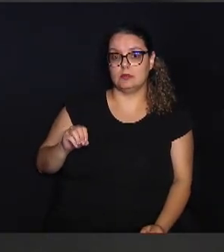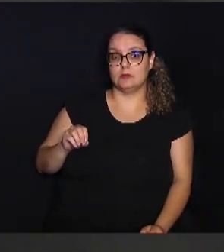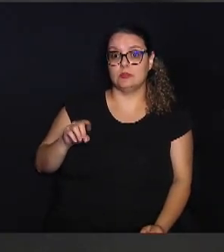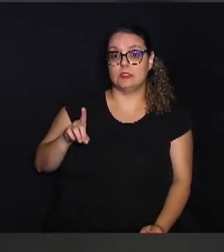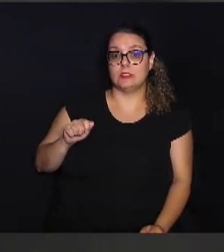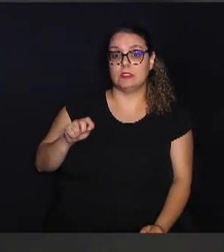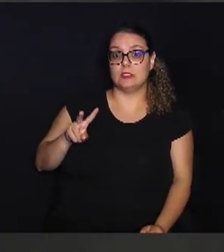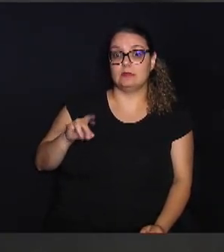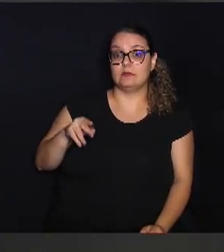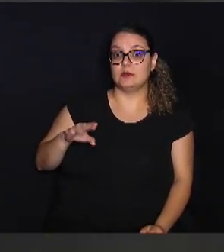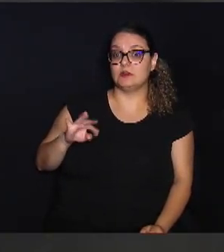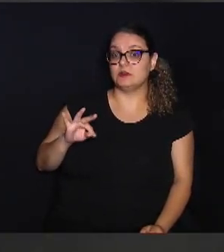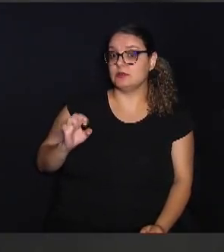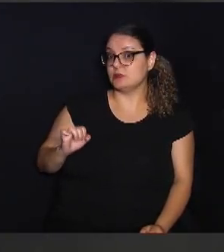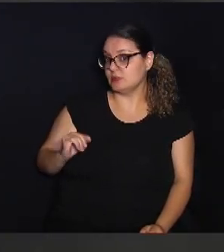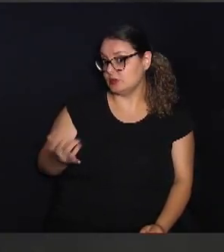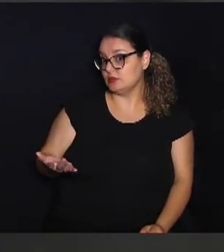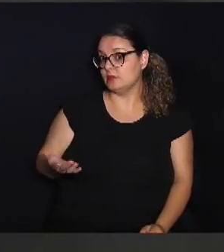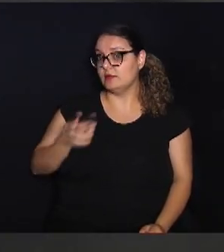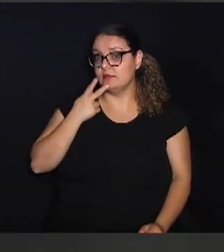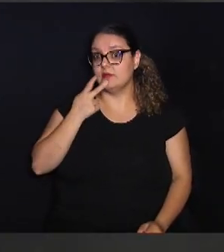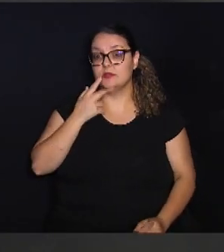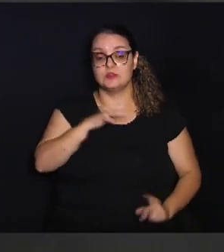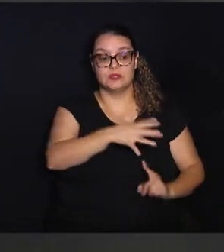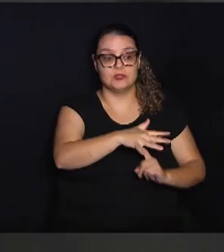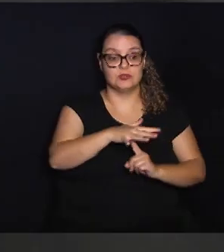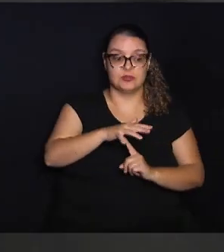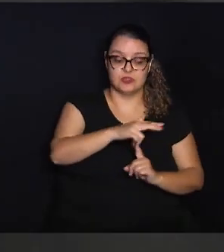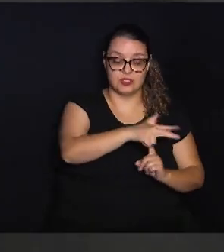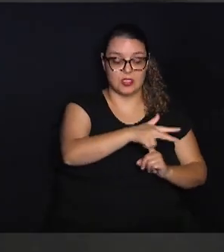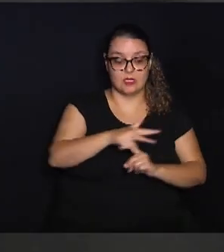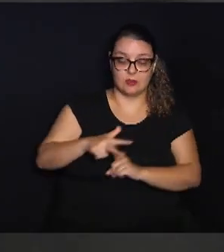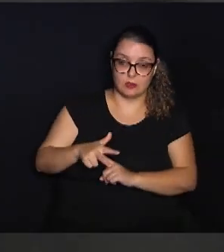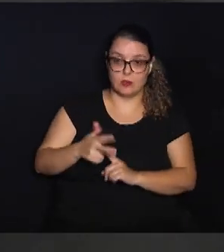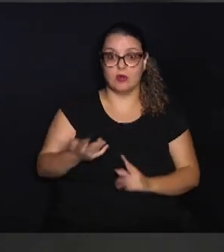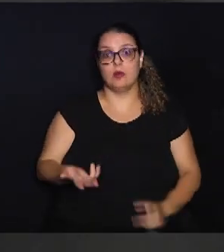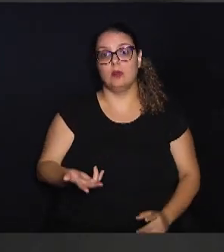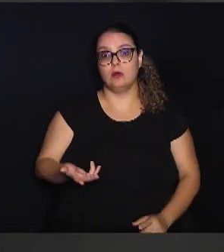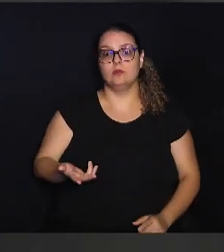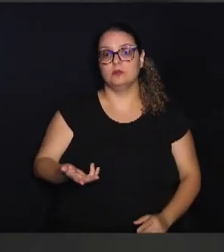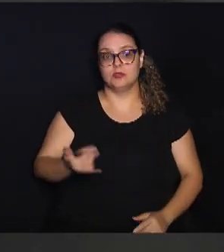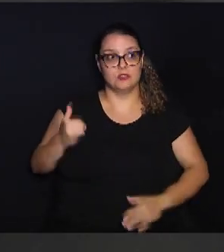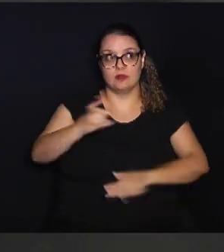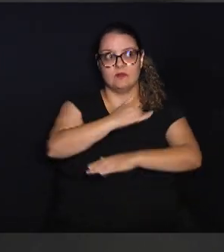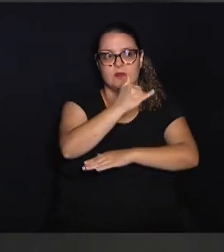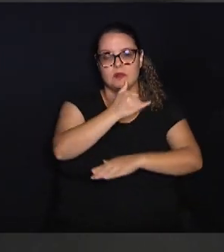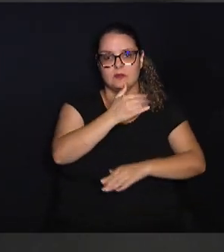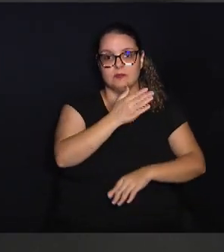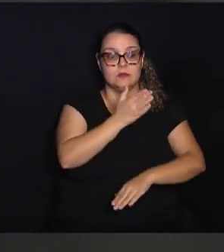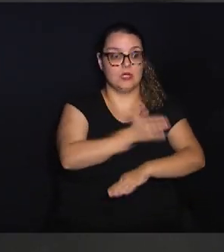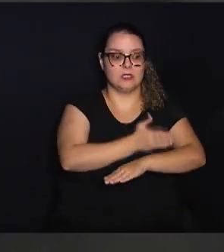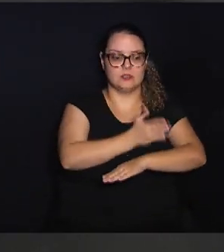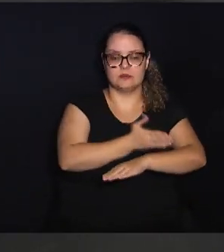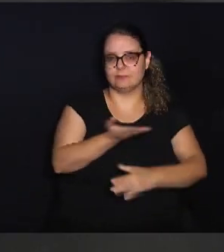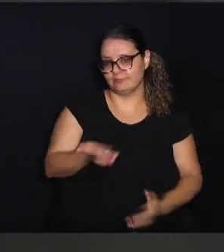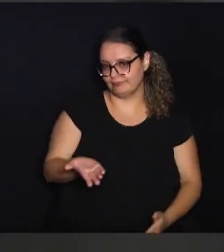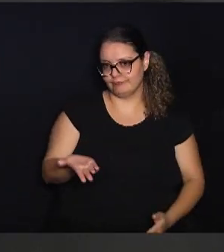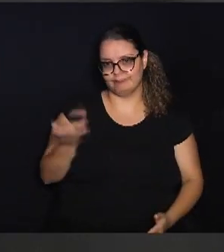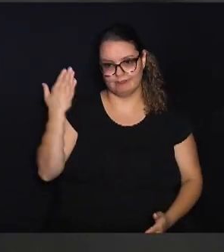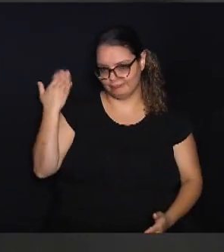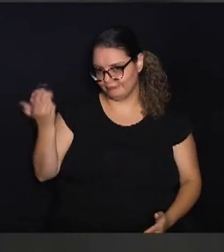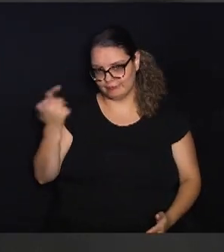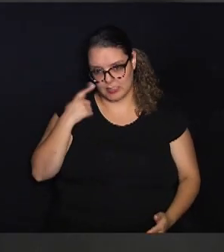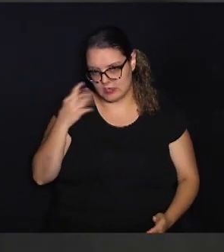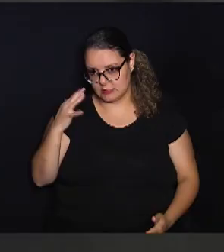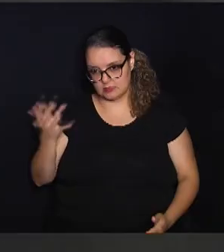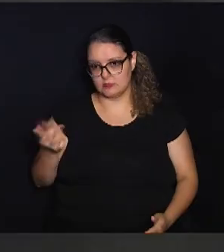Idade Média, né? Então é mais ou menos isso que a gente está fazendo. Não só o Paulo, muitos mandatários do Partido Novo fazem isso. A gente está fazendo